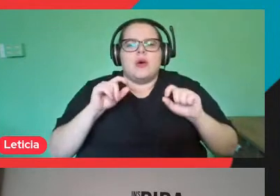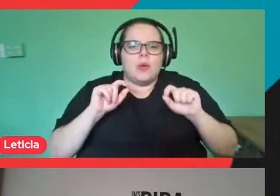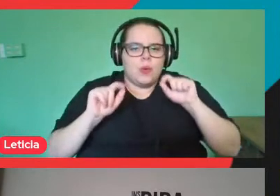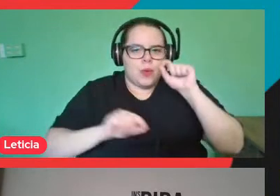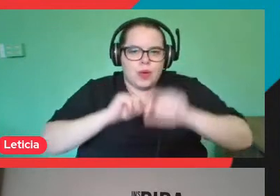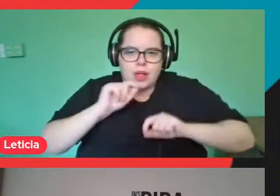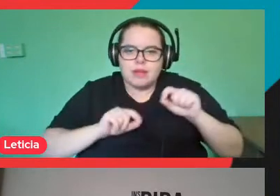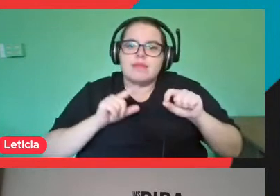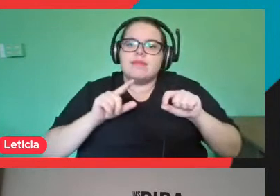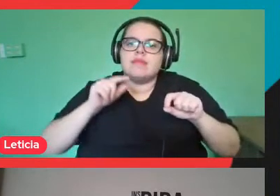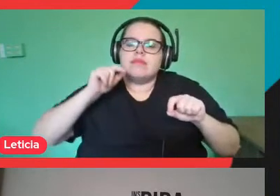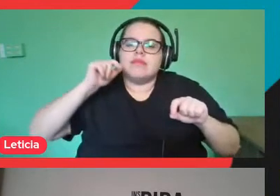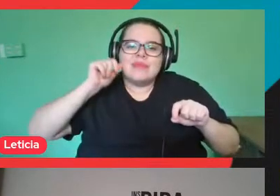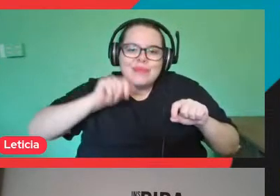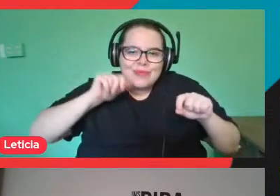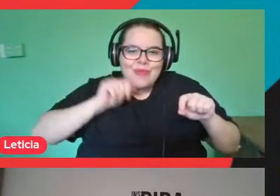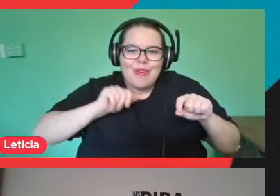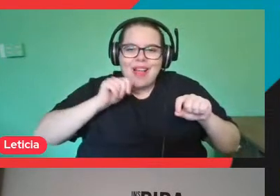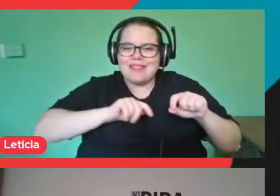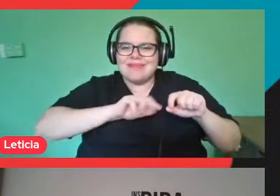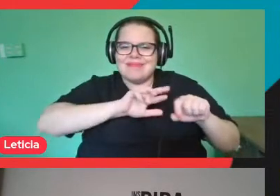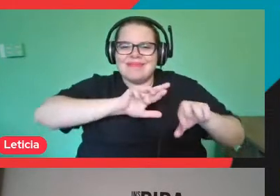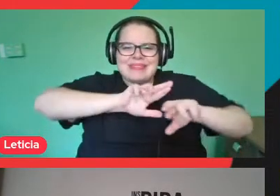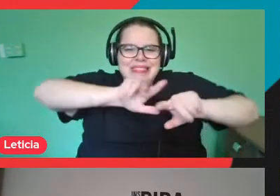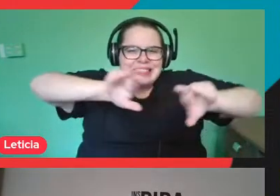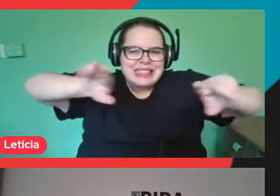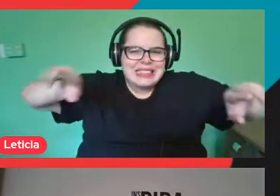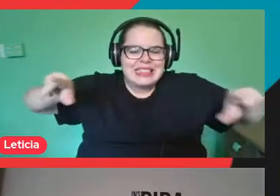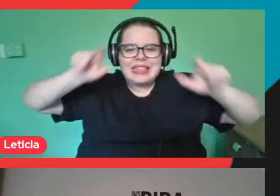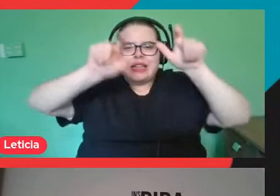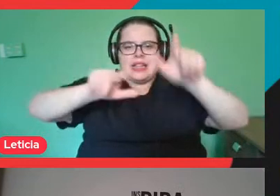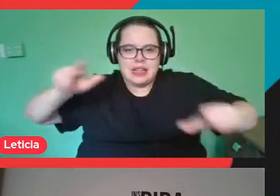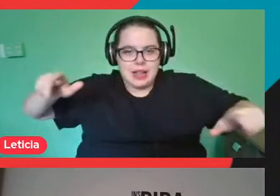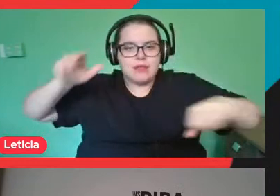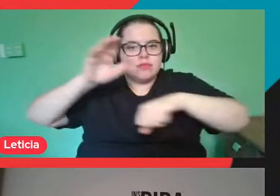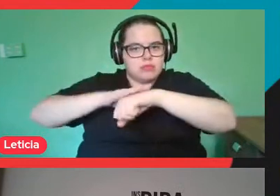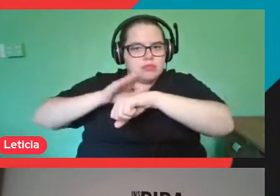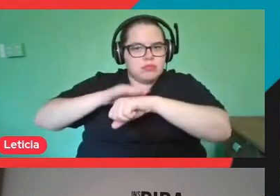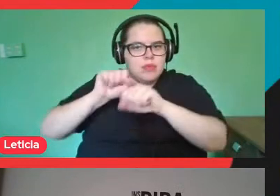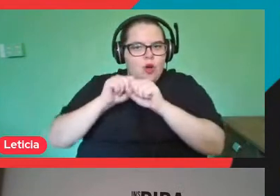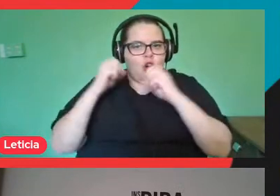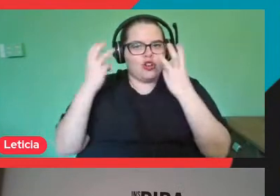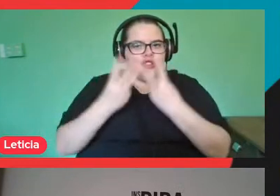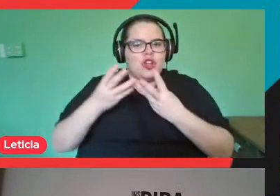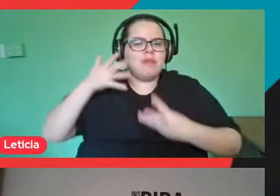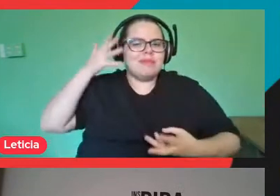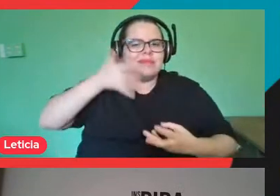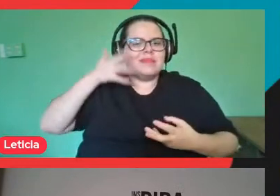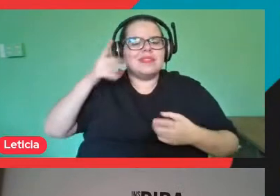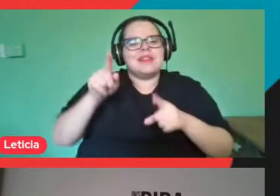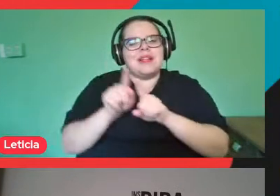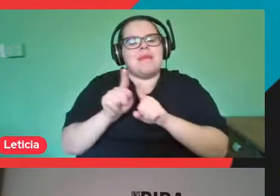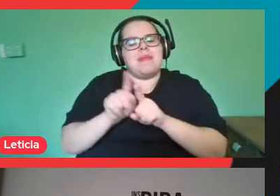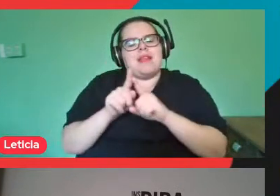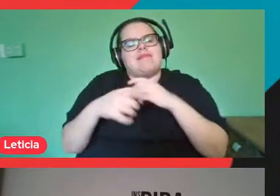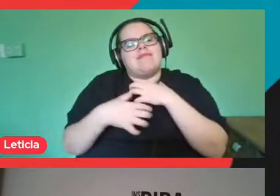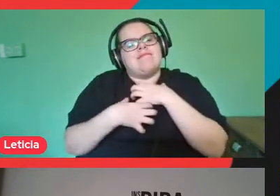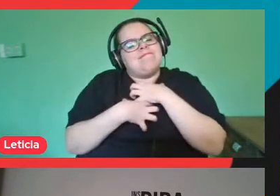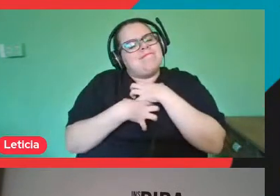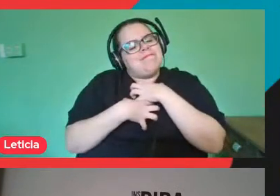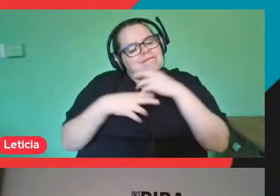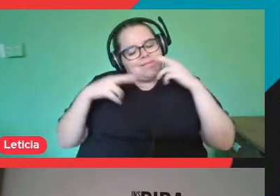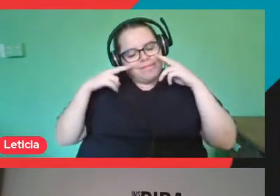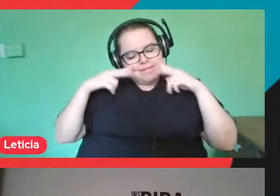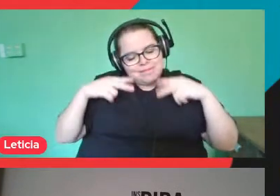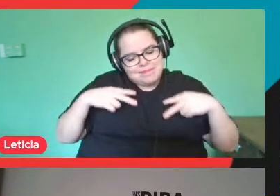com certeza, muitas mulheres, depois de passar pelo workshop conosco, também passam a se